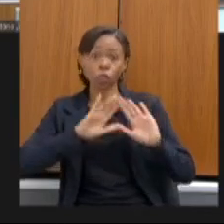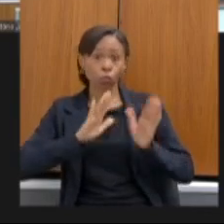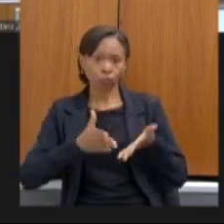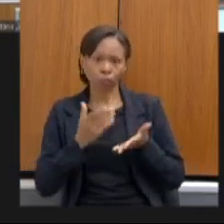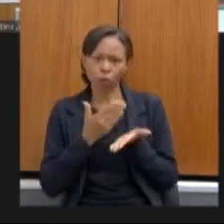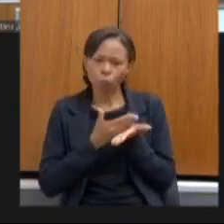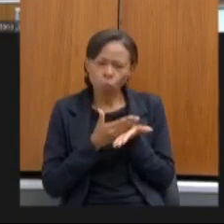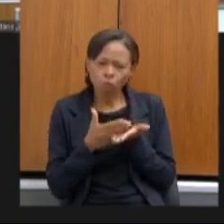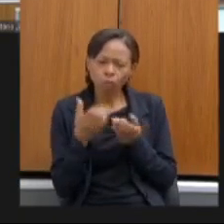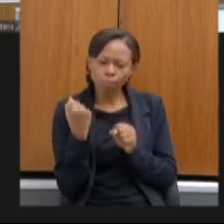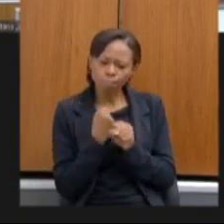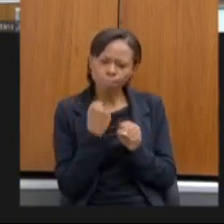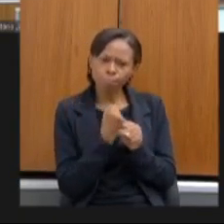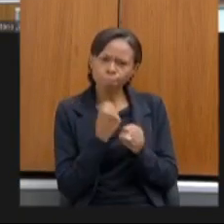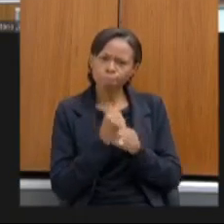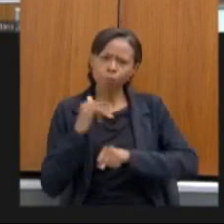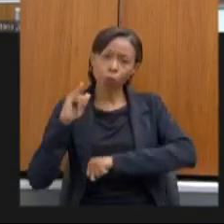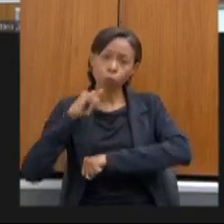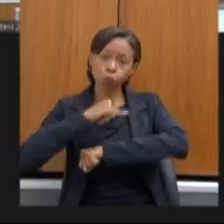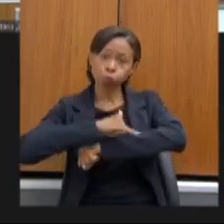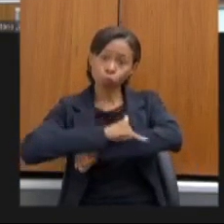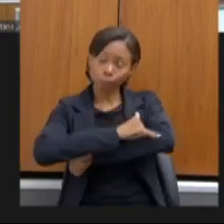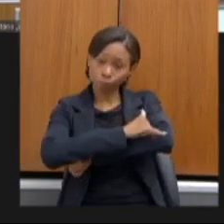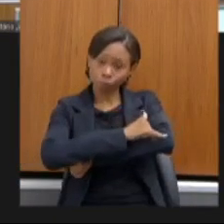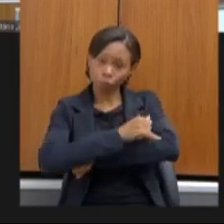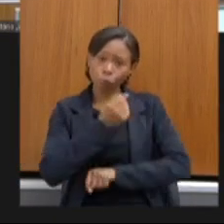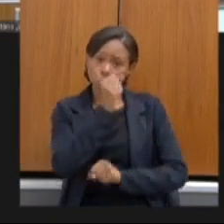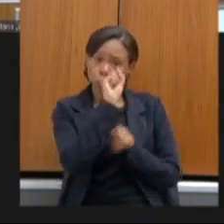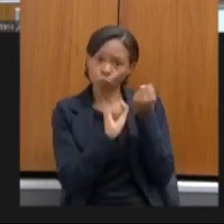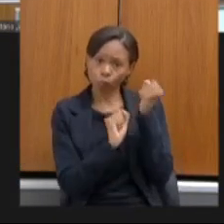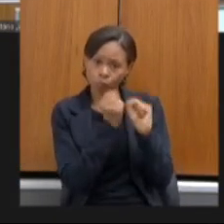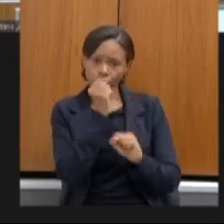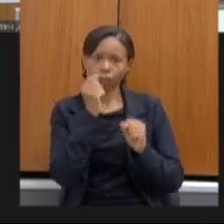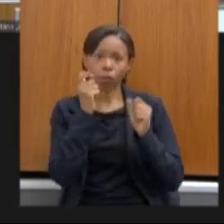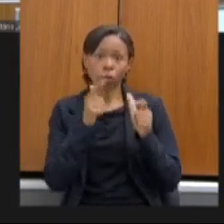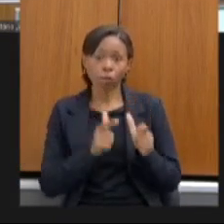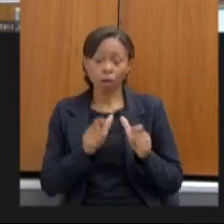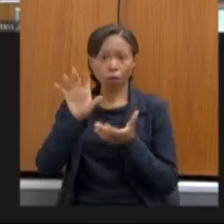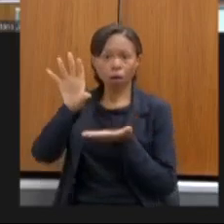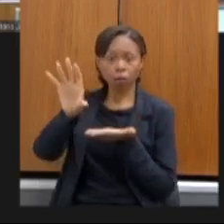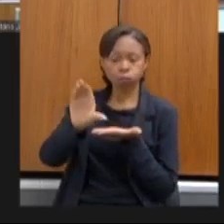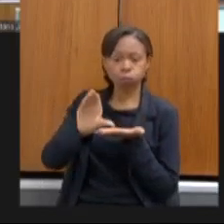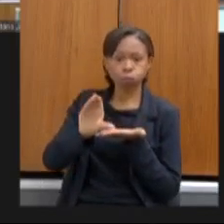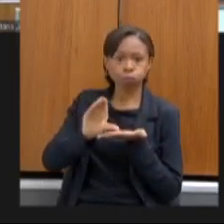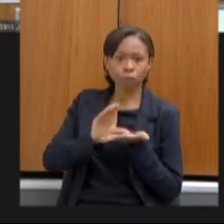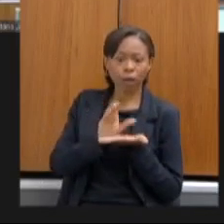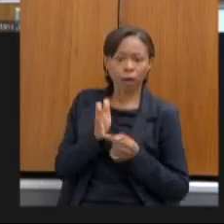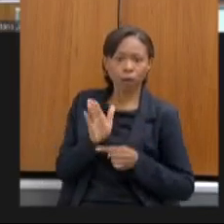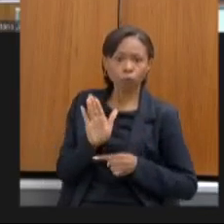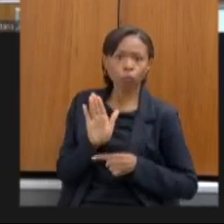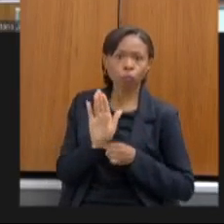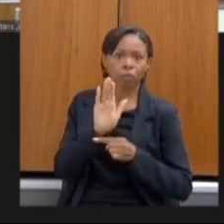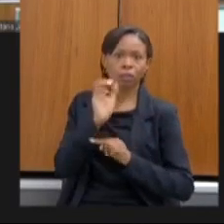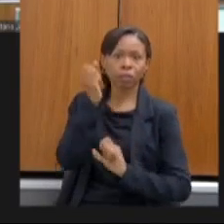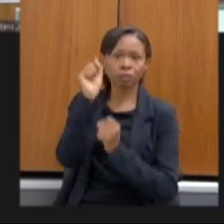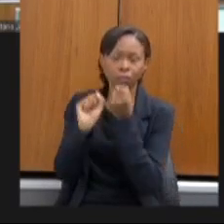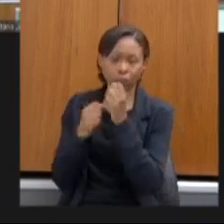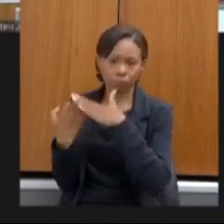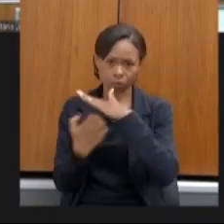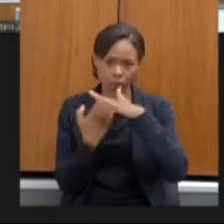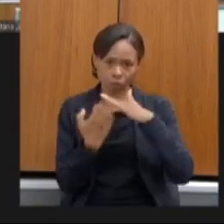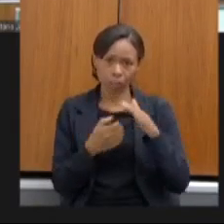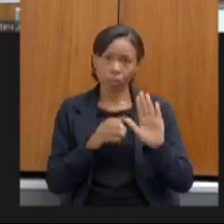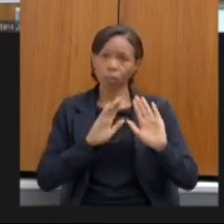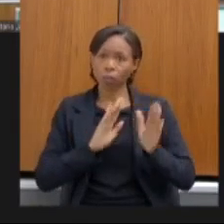já começou né estado do porto indústria vai ser um vai ter uma atividade muito grande para as empresas então nós tivemos a Cláudia